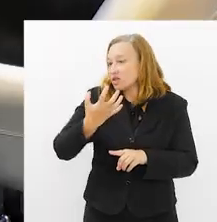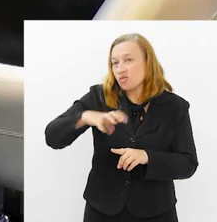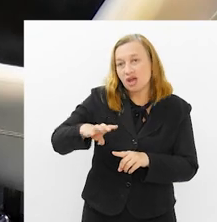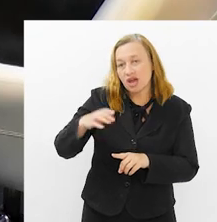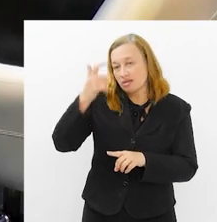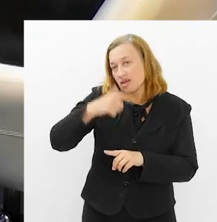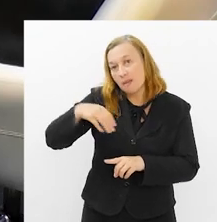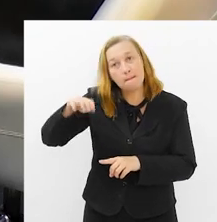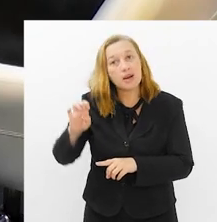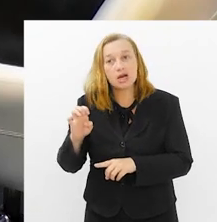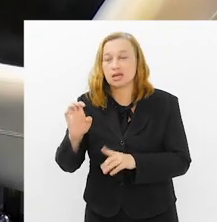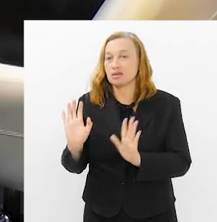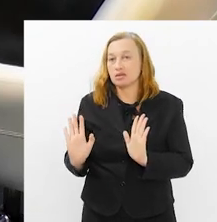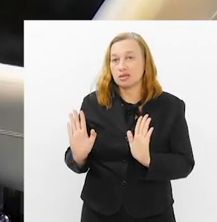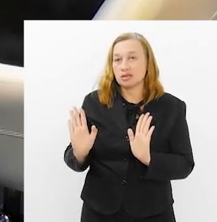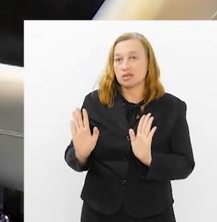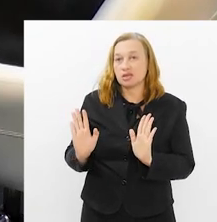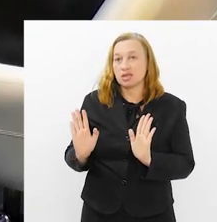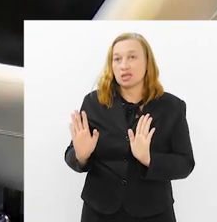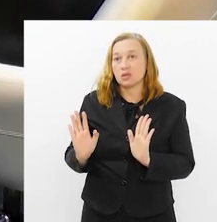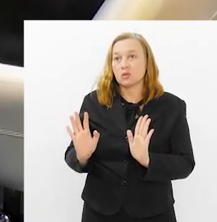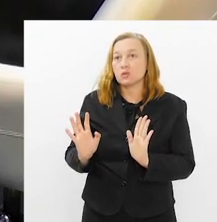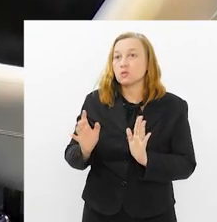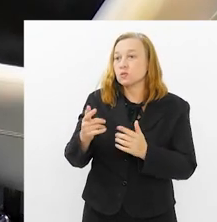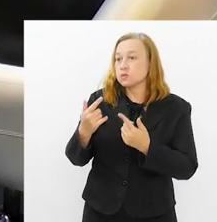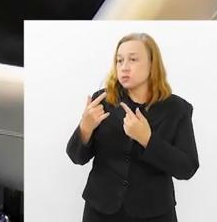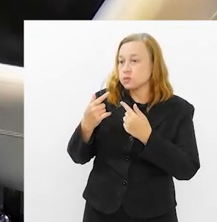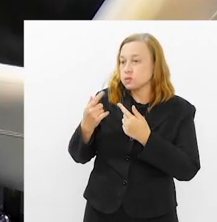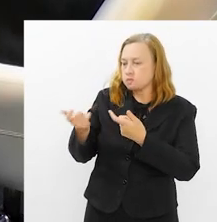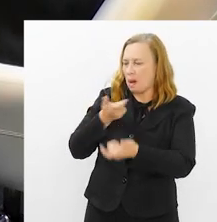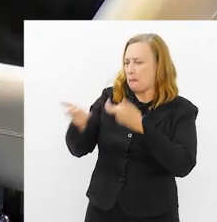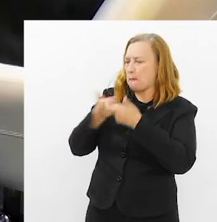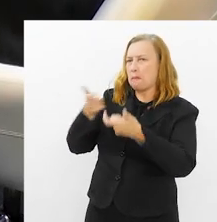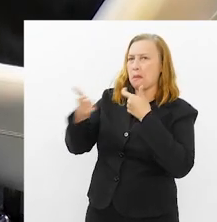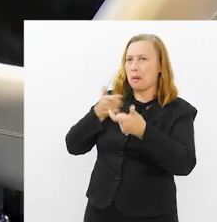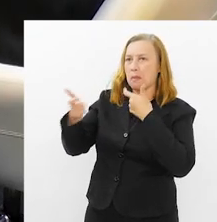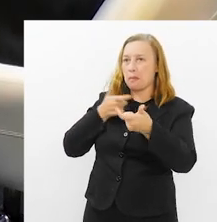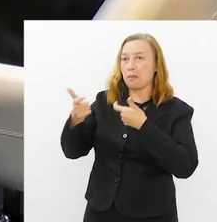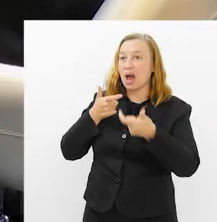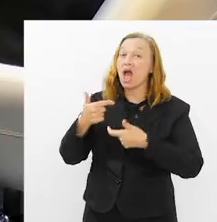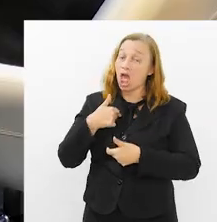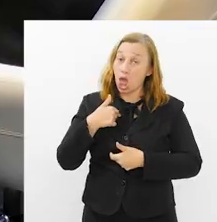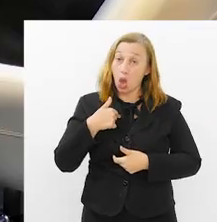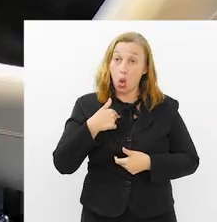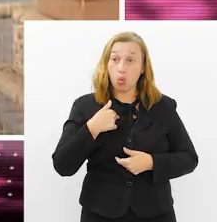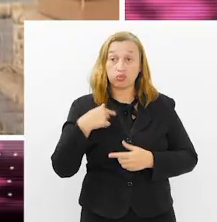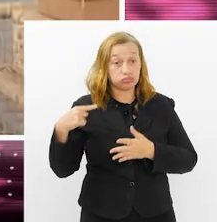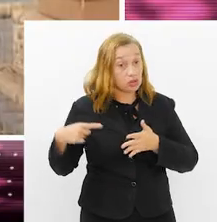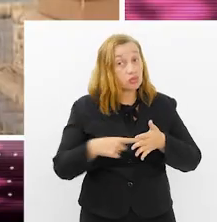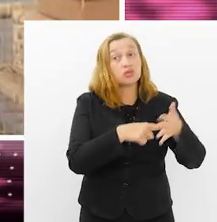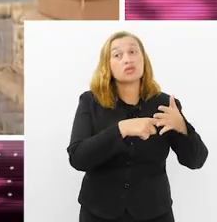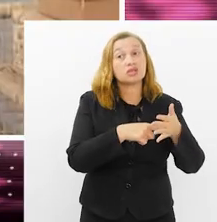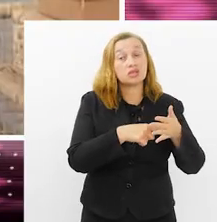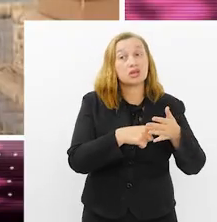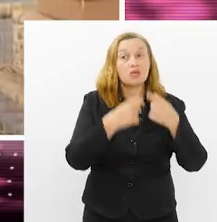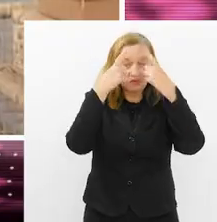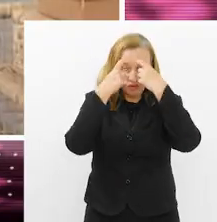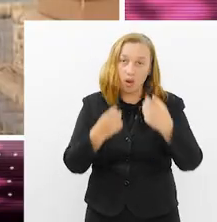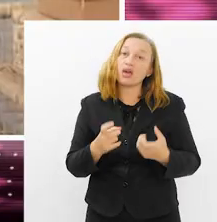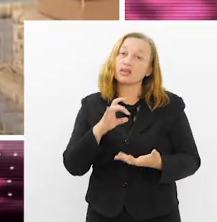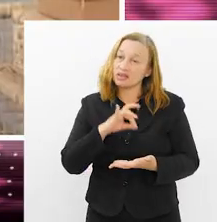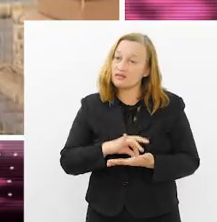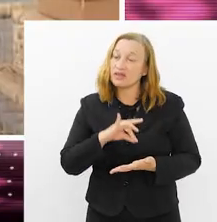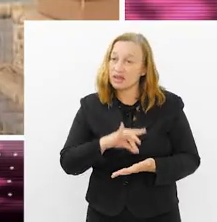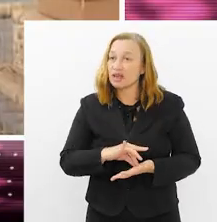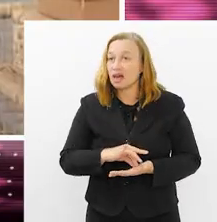mulherada nos comentários lá, inclusive com comentários bem agressivos, bem grosseiros, que daí eu denuncio, né? São